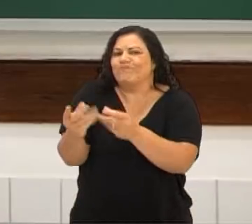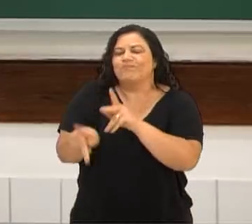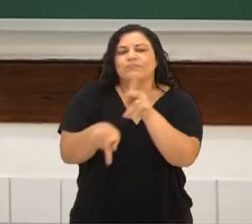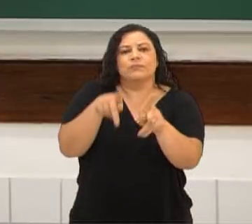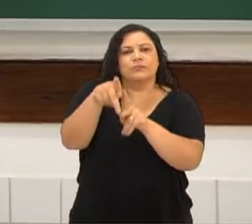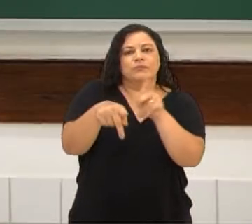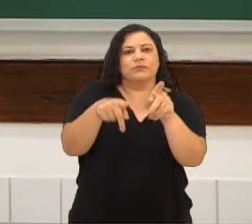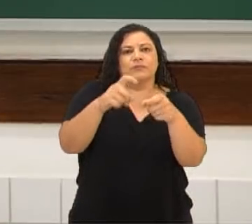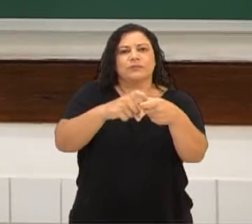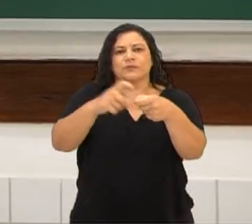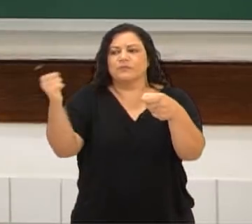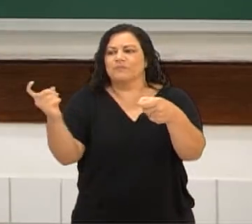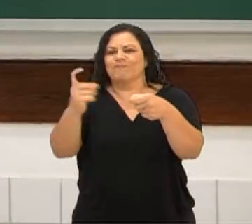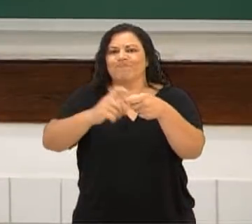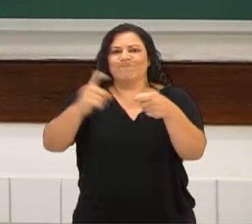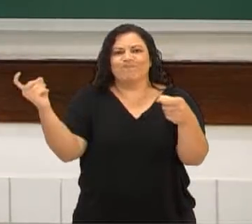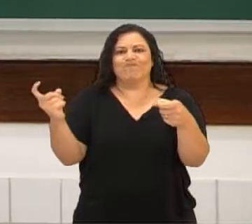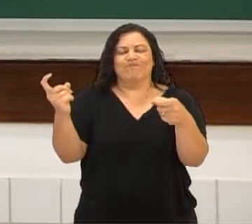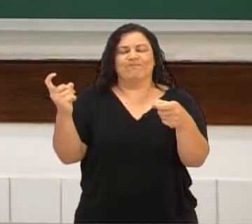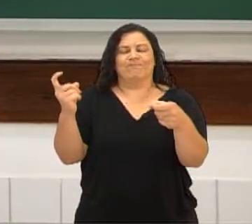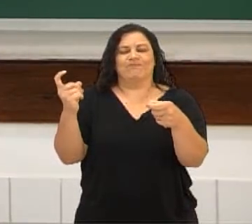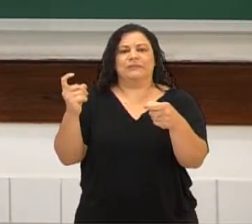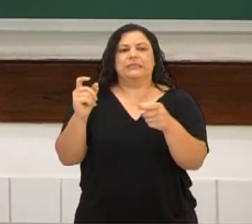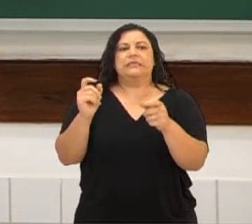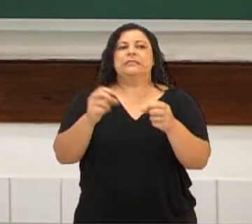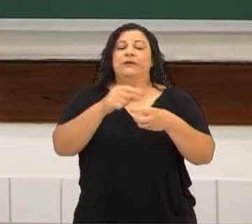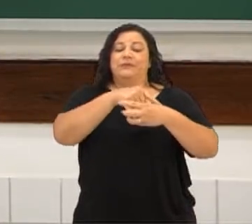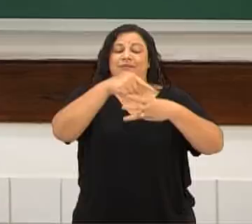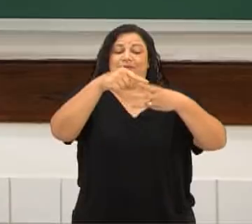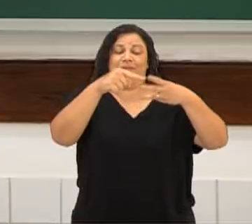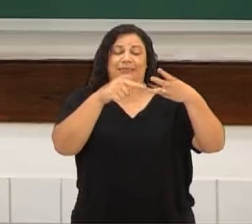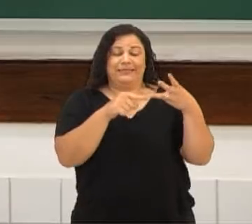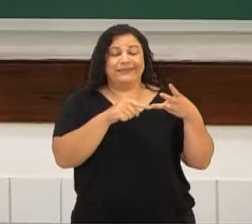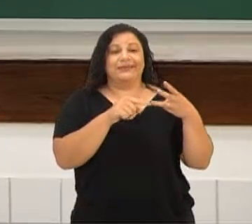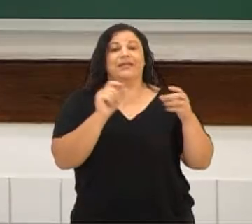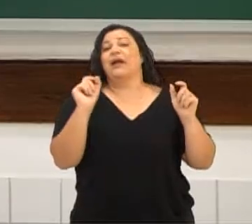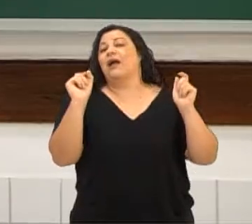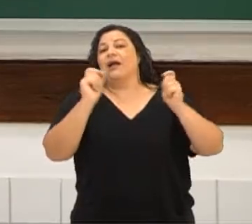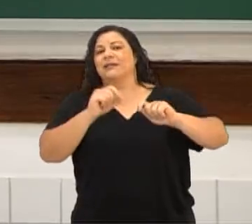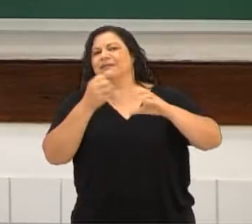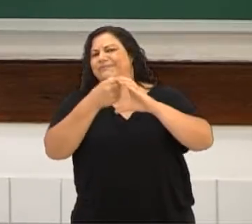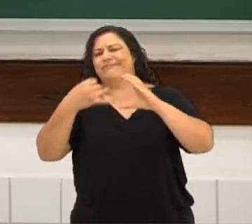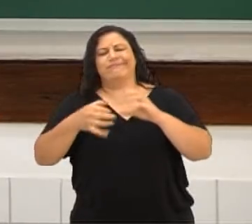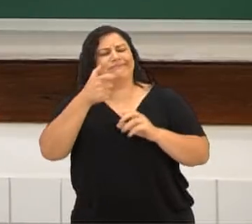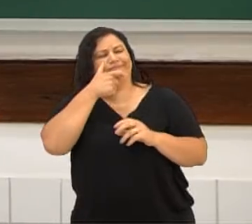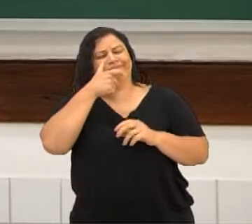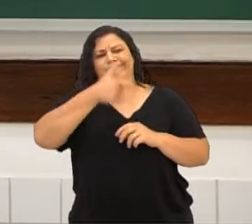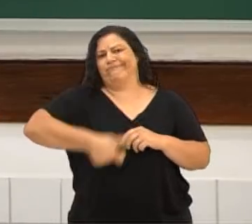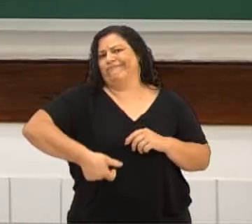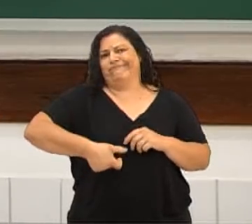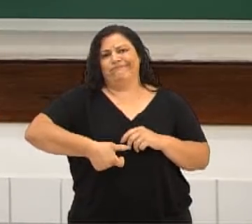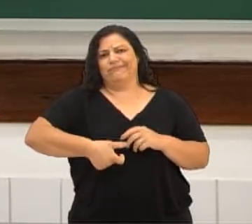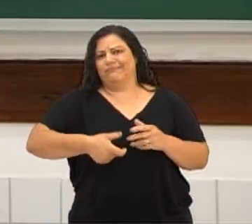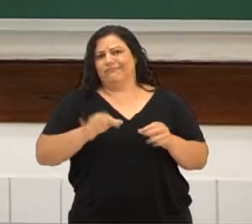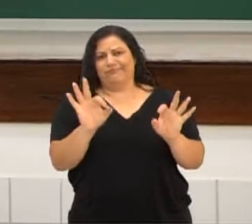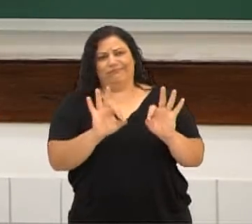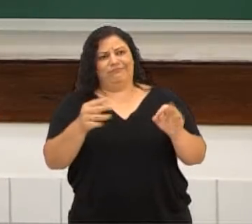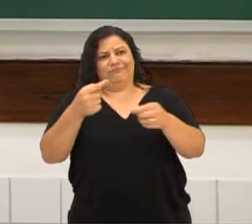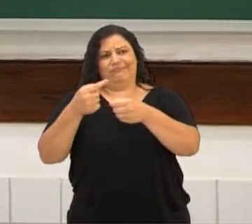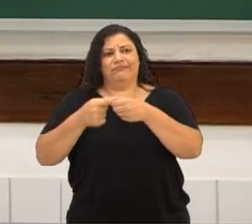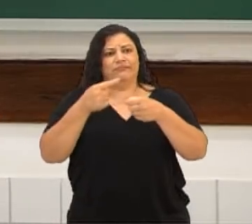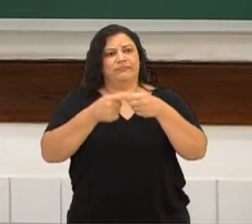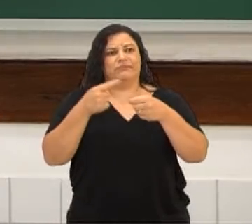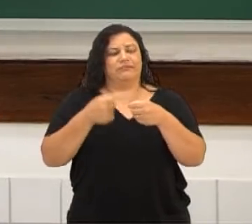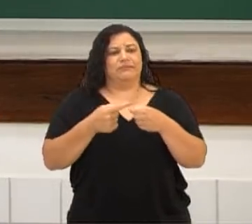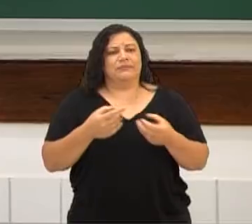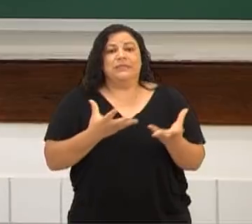desconectadas e são dispendiosas, né? São 3 características que não são interessantes para nenhuma cidade, né?